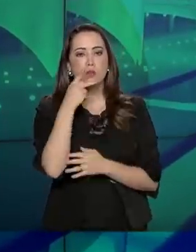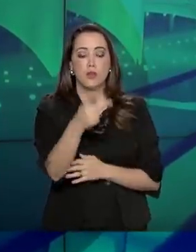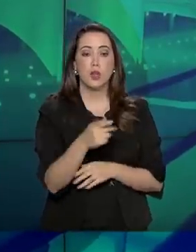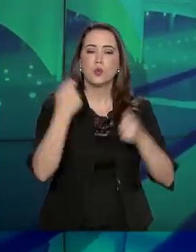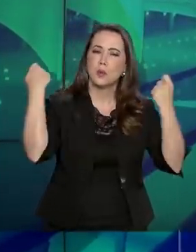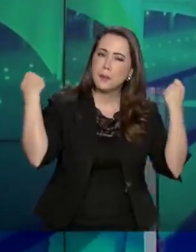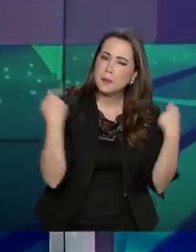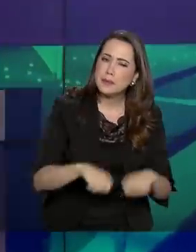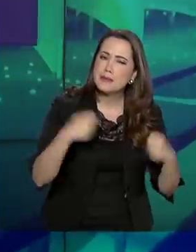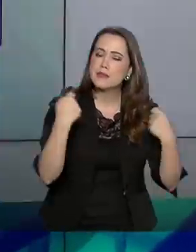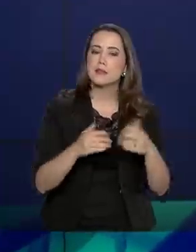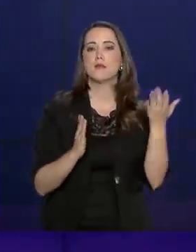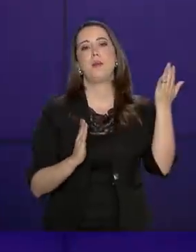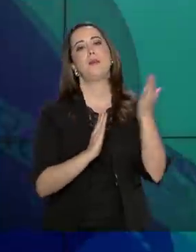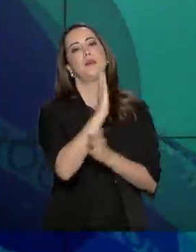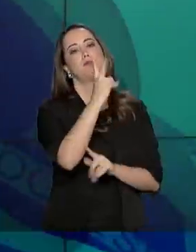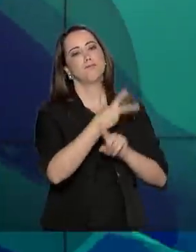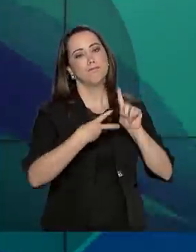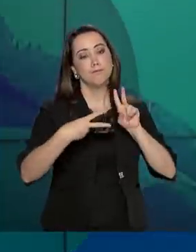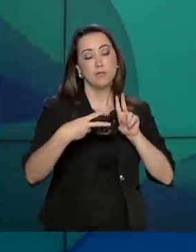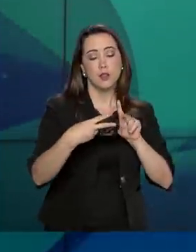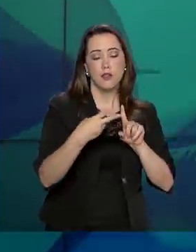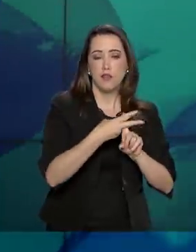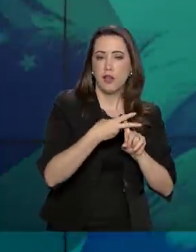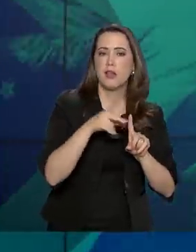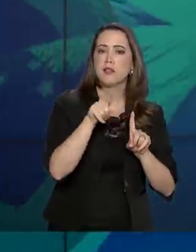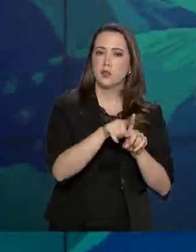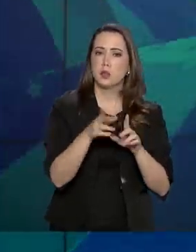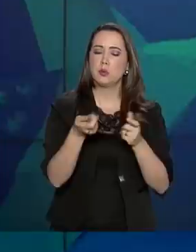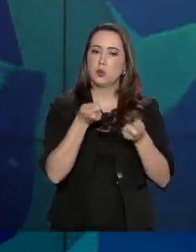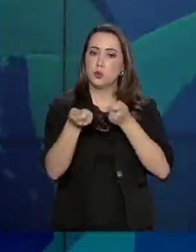sobre a necessidade da reforma da Previdência para